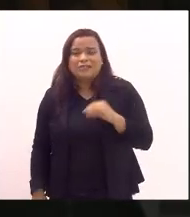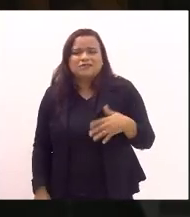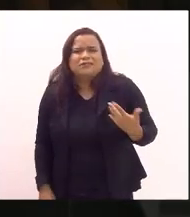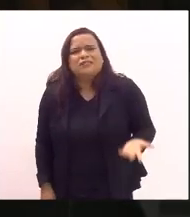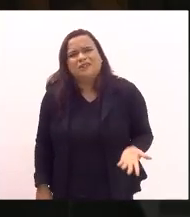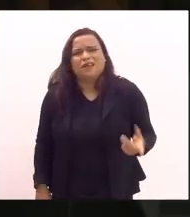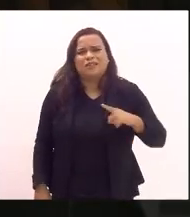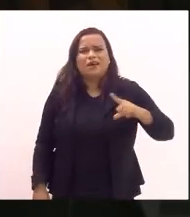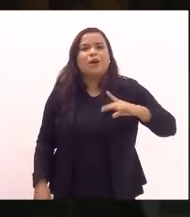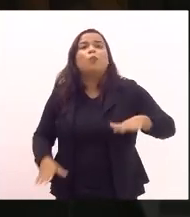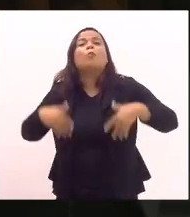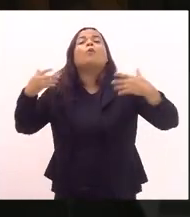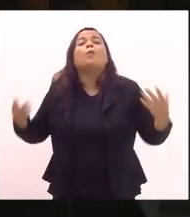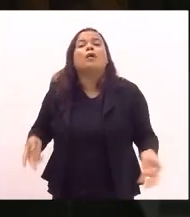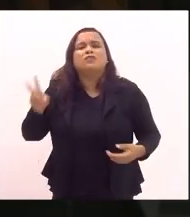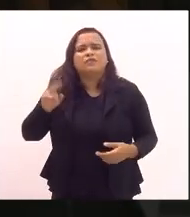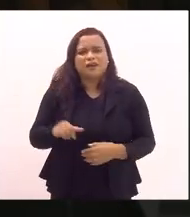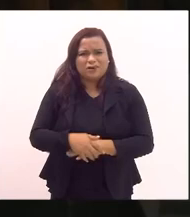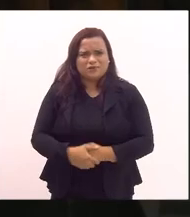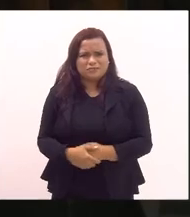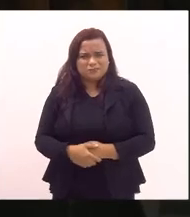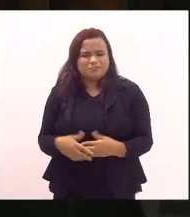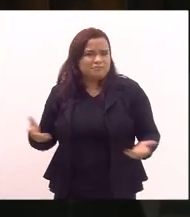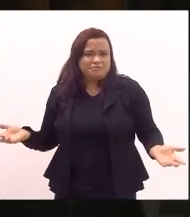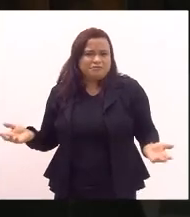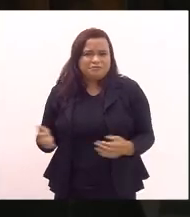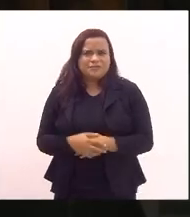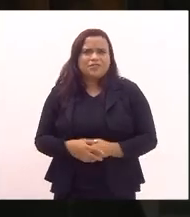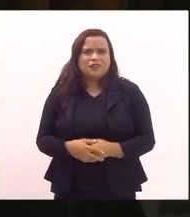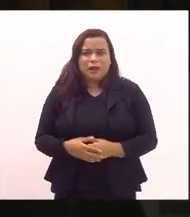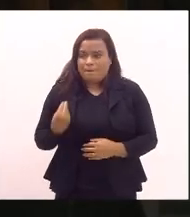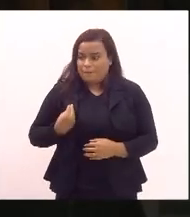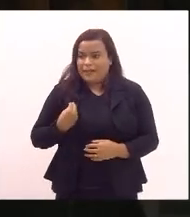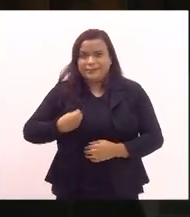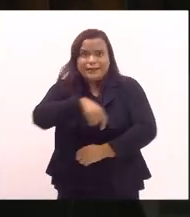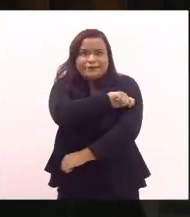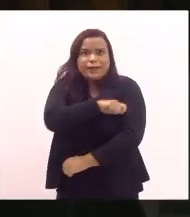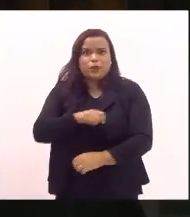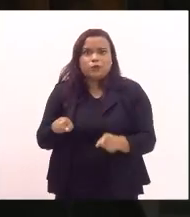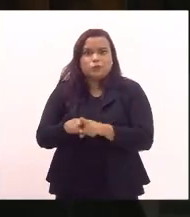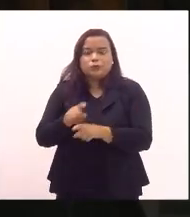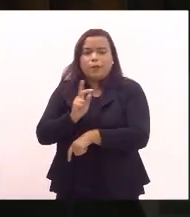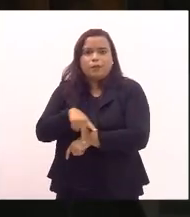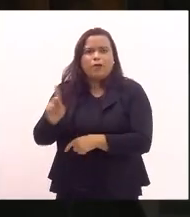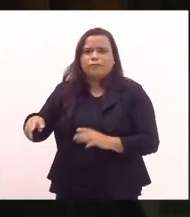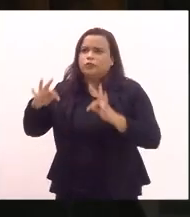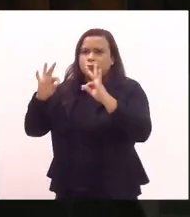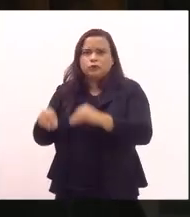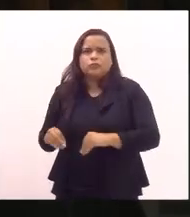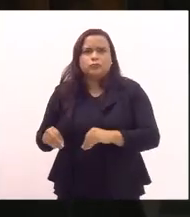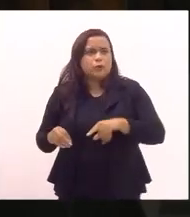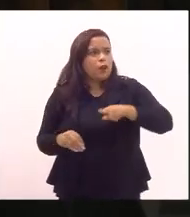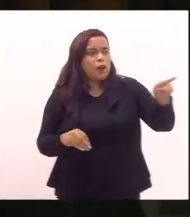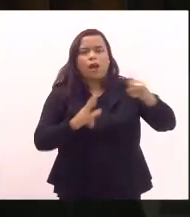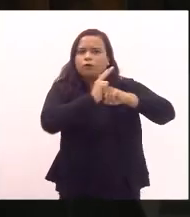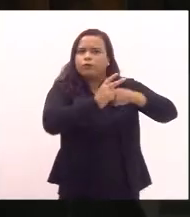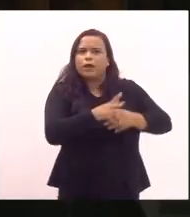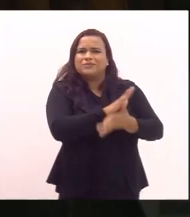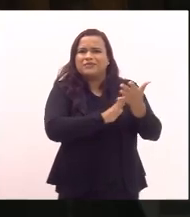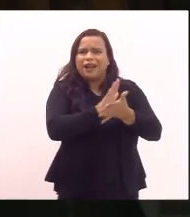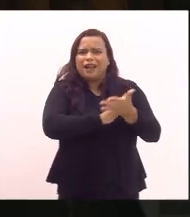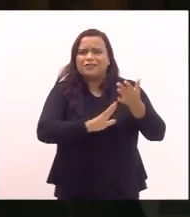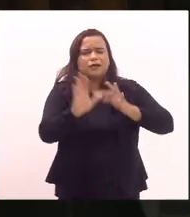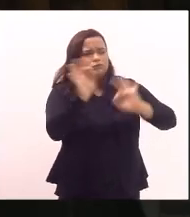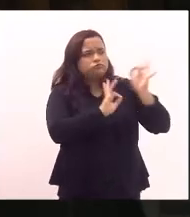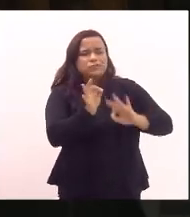ter como que vai ter se nem com as escolas sem a presença de alunos e profissionais se fez as as necessárias